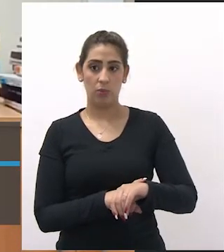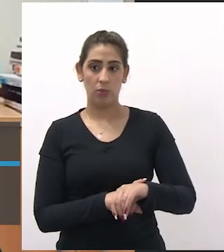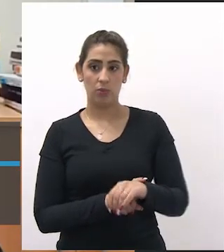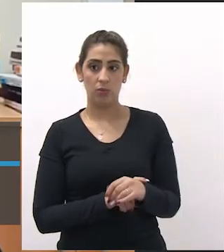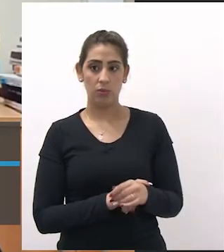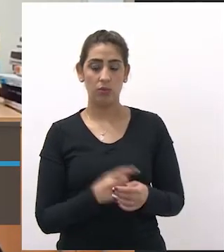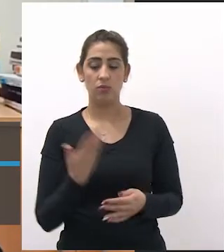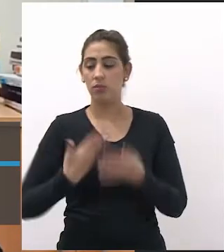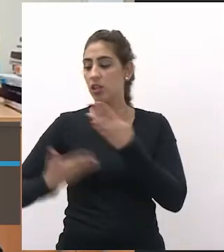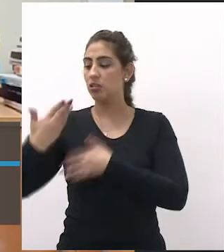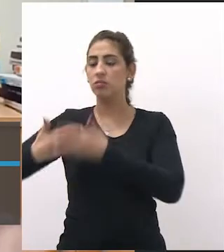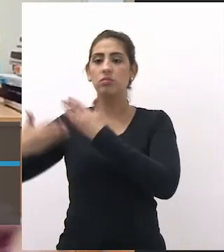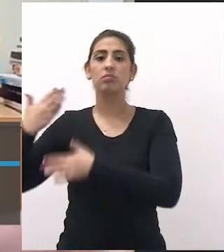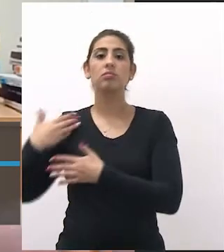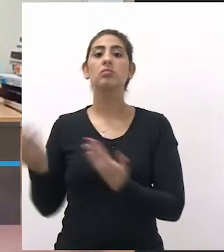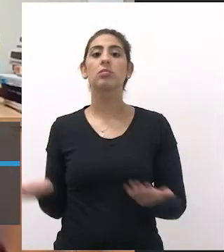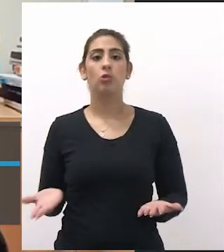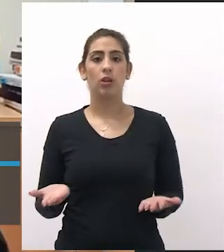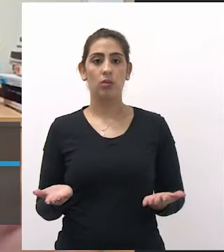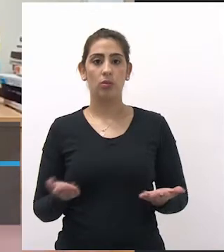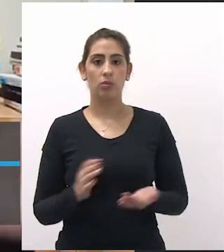desde quando, né,